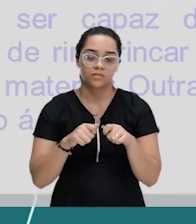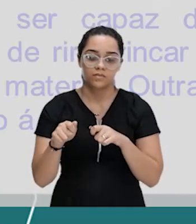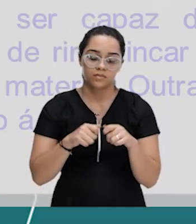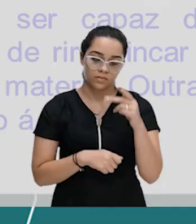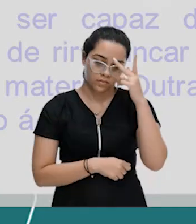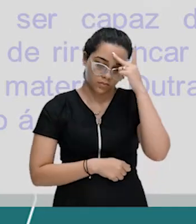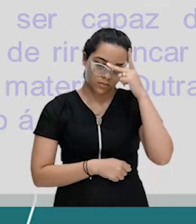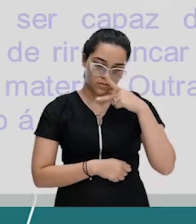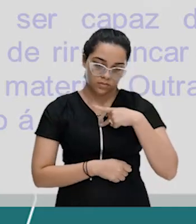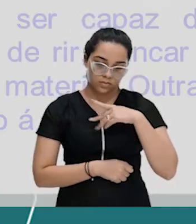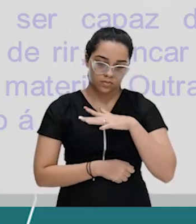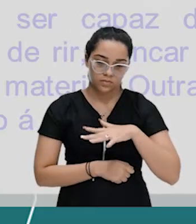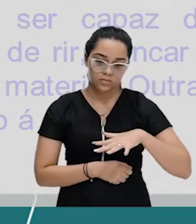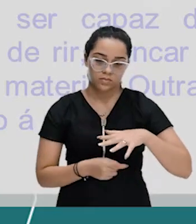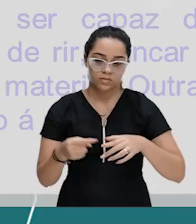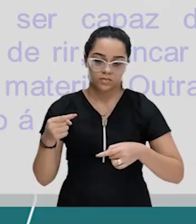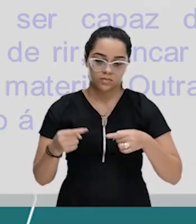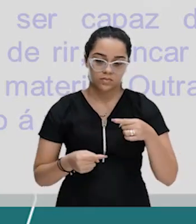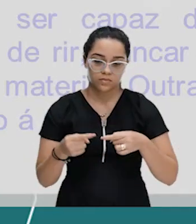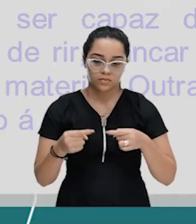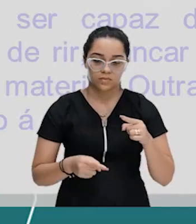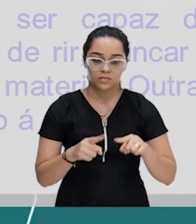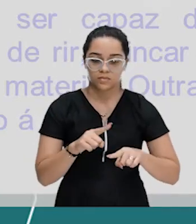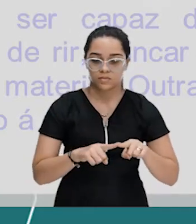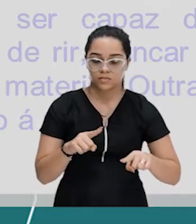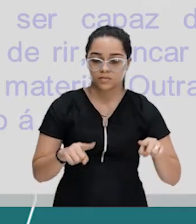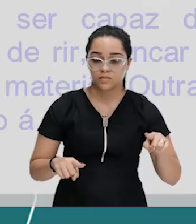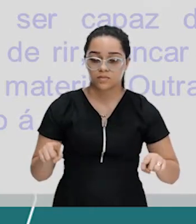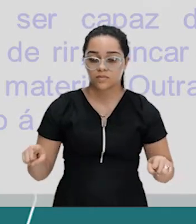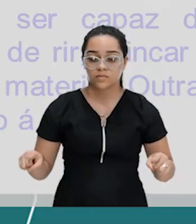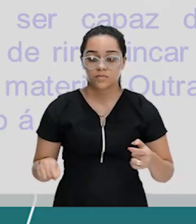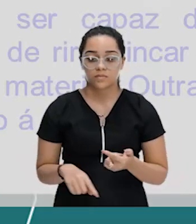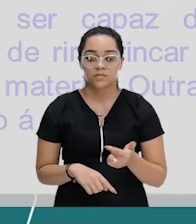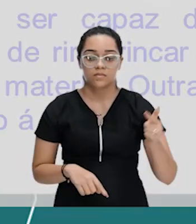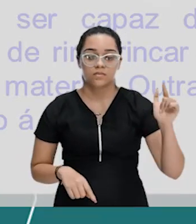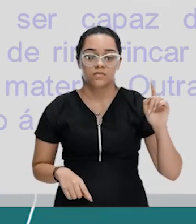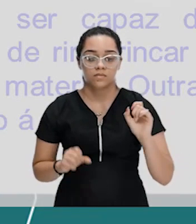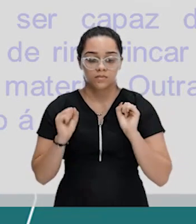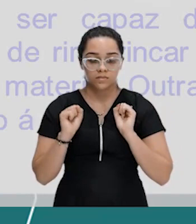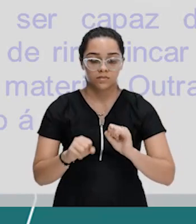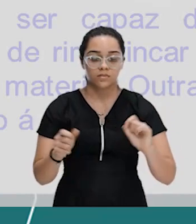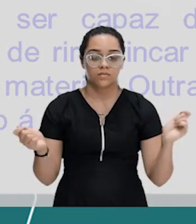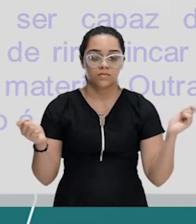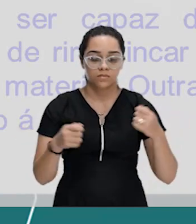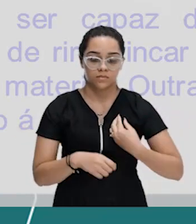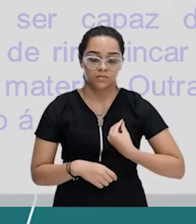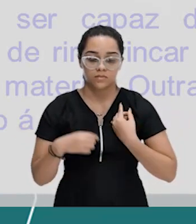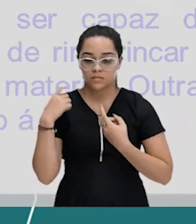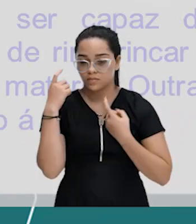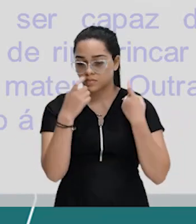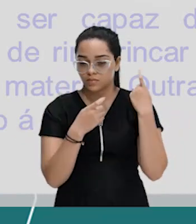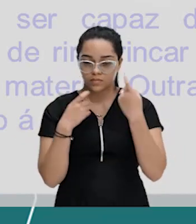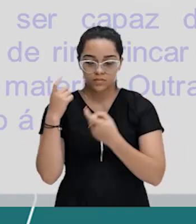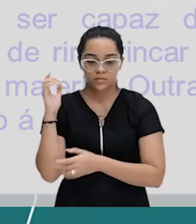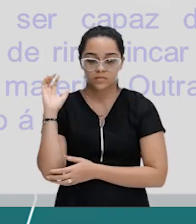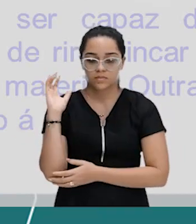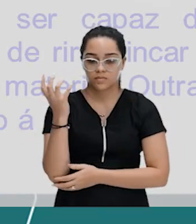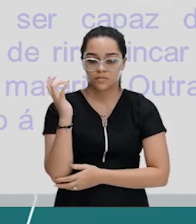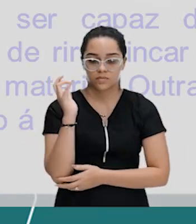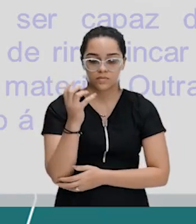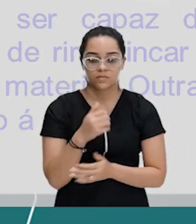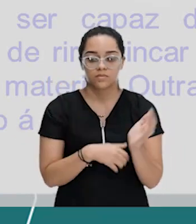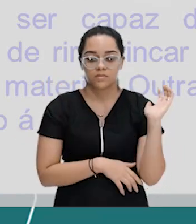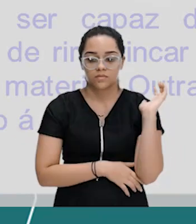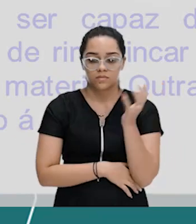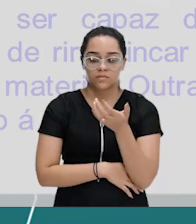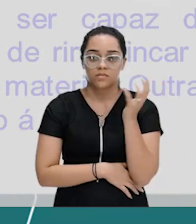de recriar-se, o controle sobre o próprio ambiente político e material, outras